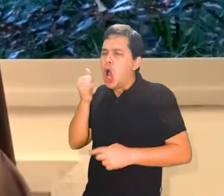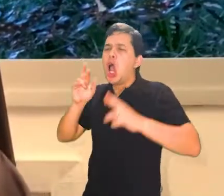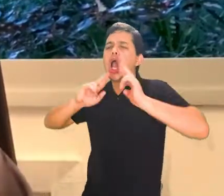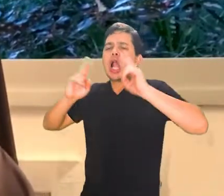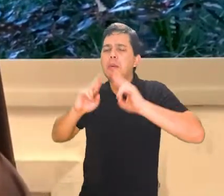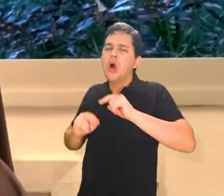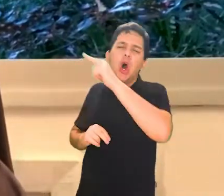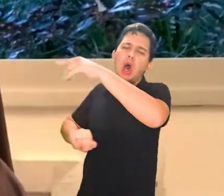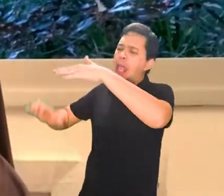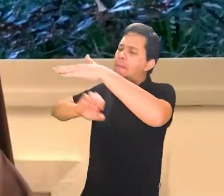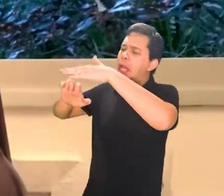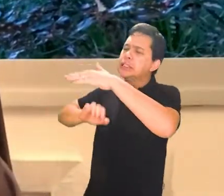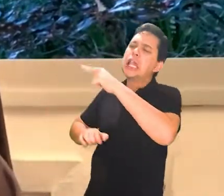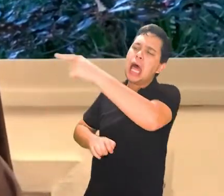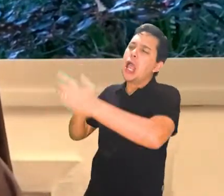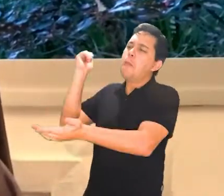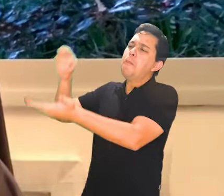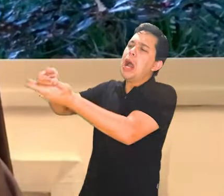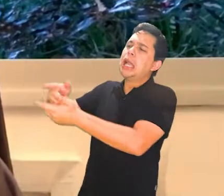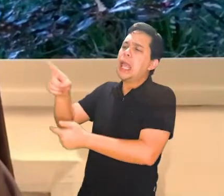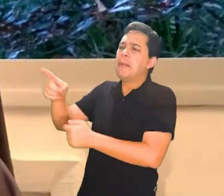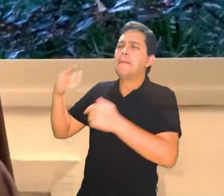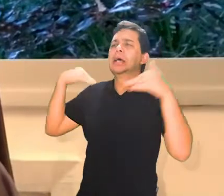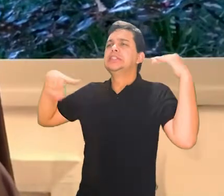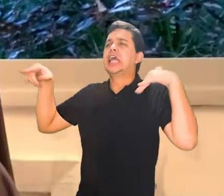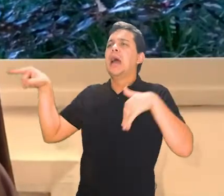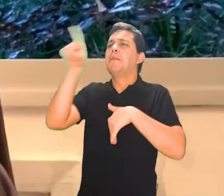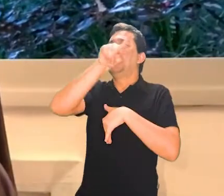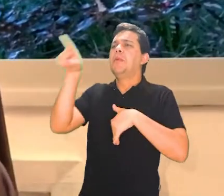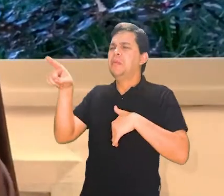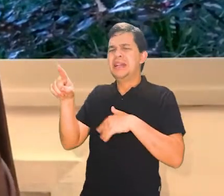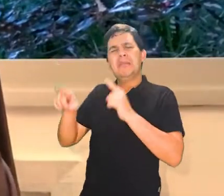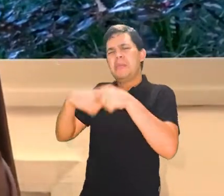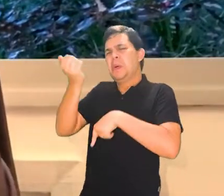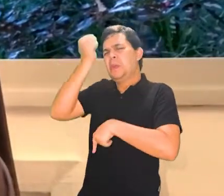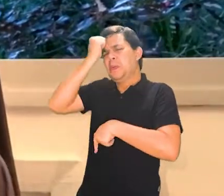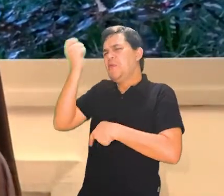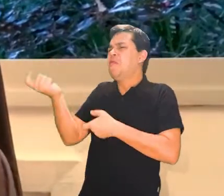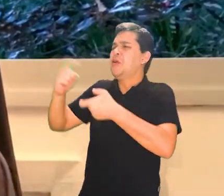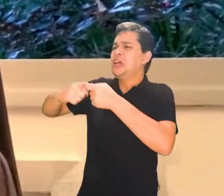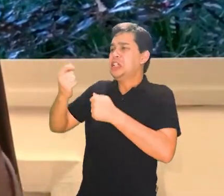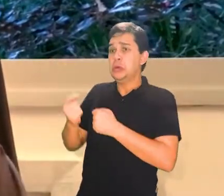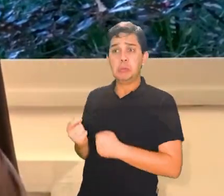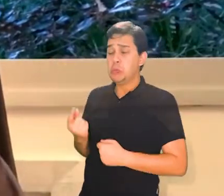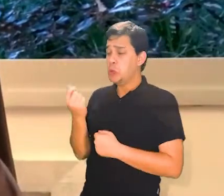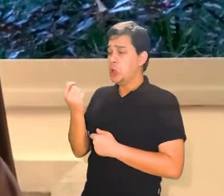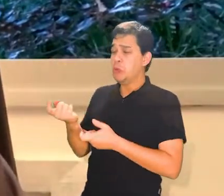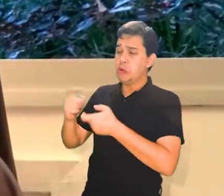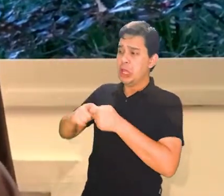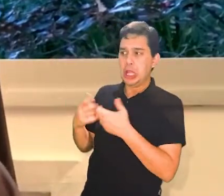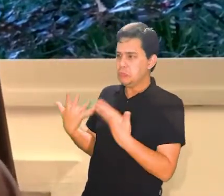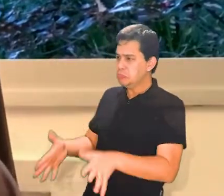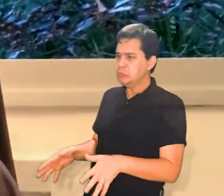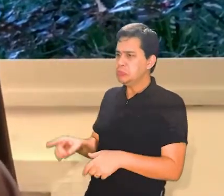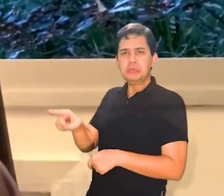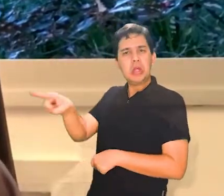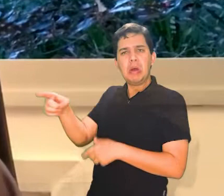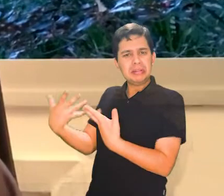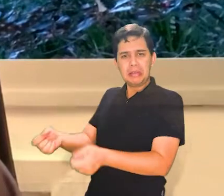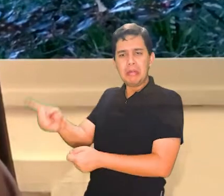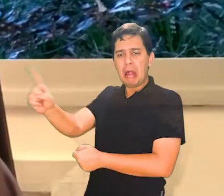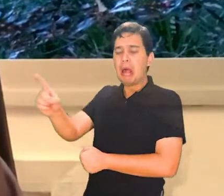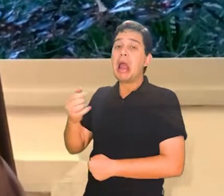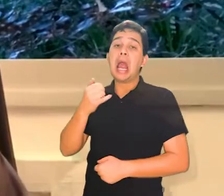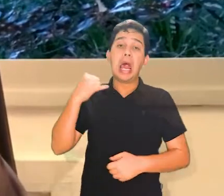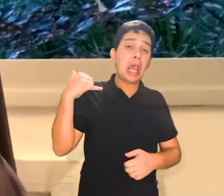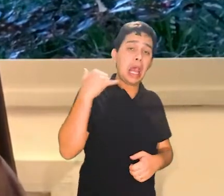sua reclamação, mas que tem o efeito de modificar toda a política de devolução